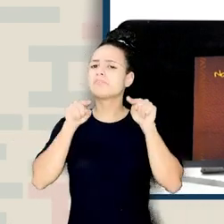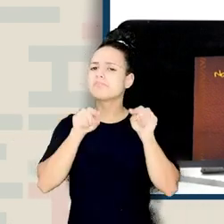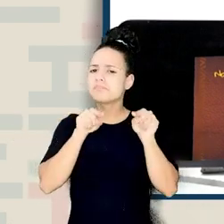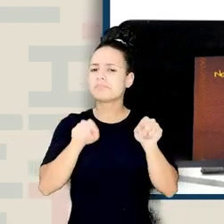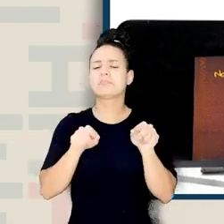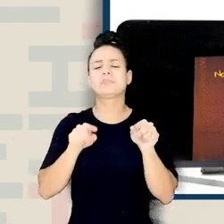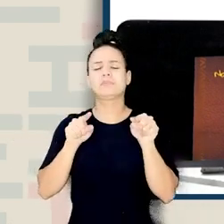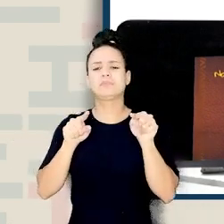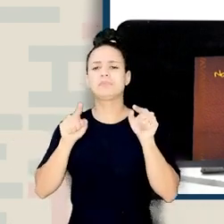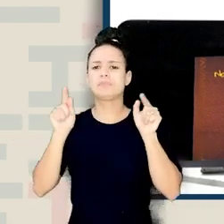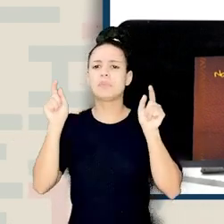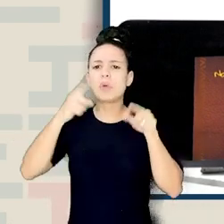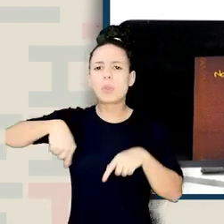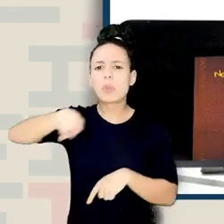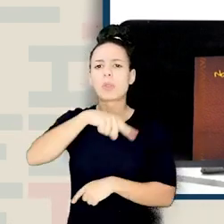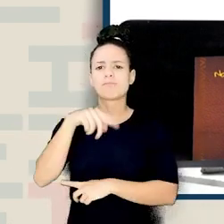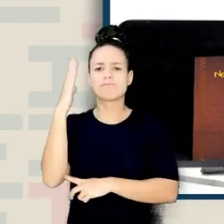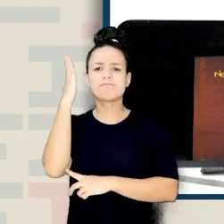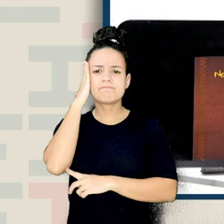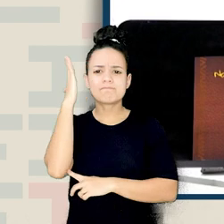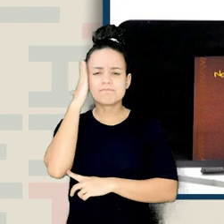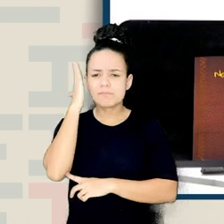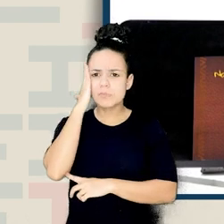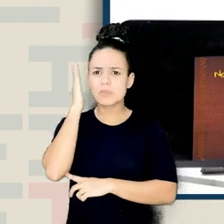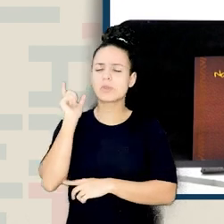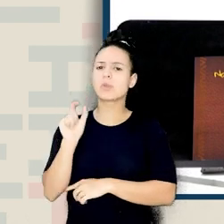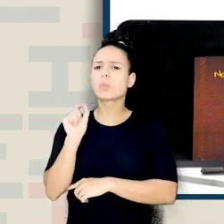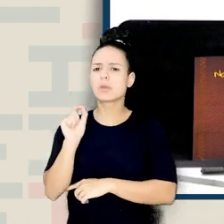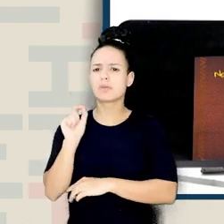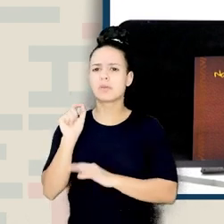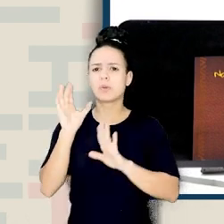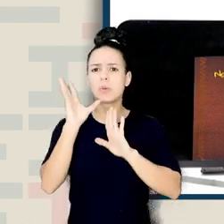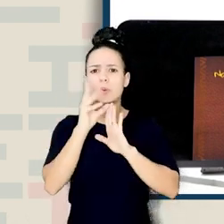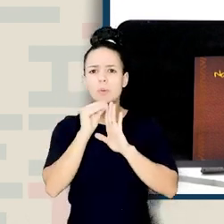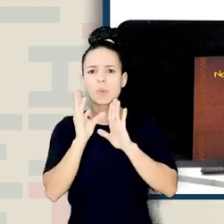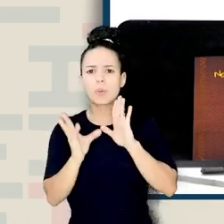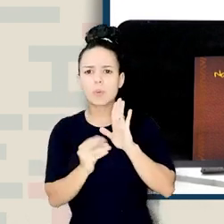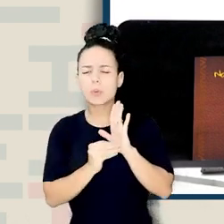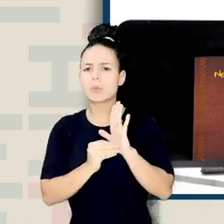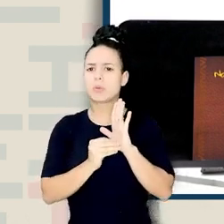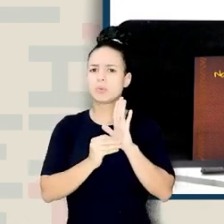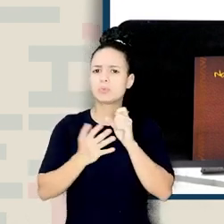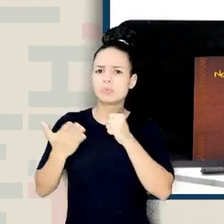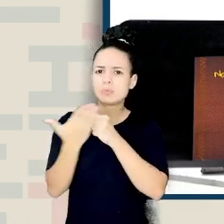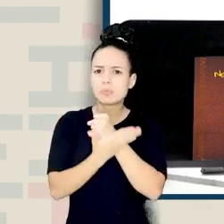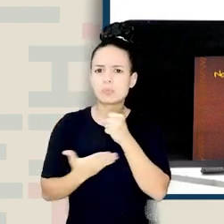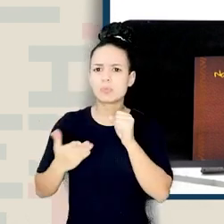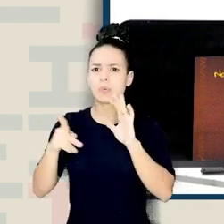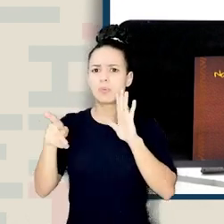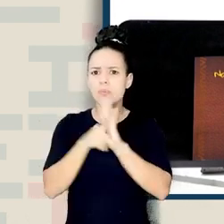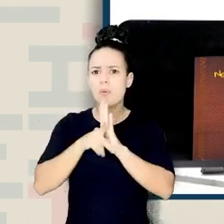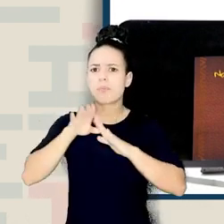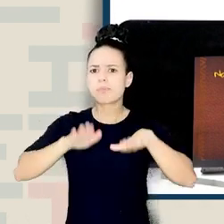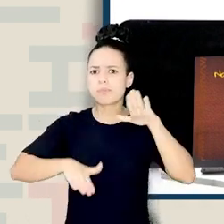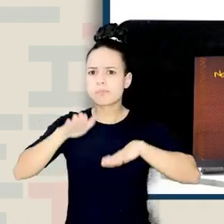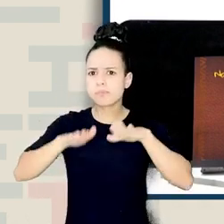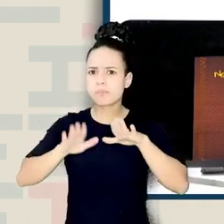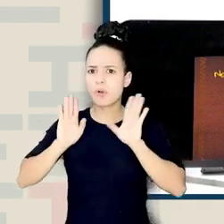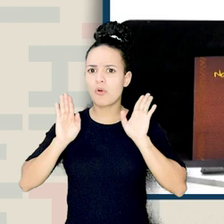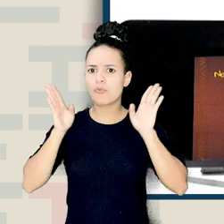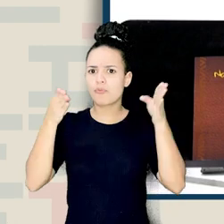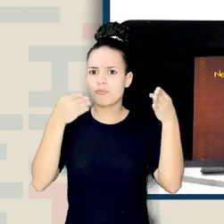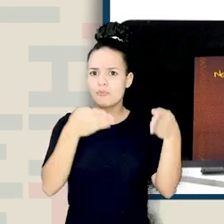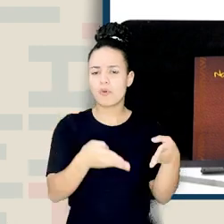gente possa entender um pouco sobre o conteúdo matriz dos toques de mão voltado ao candomblé e